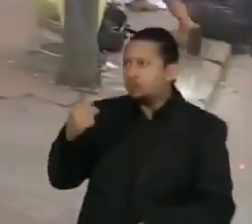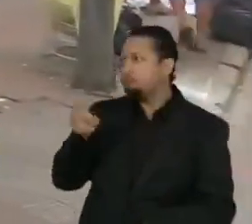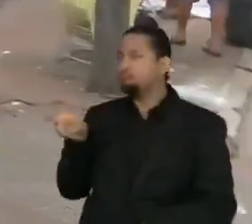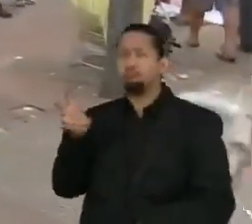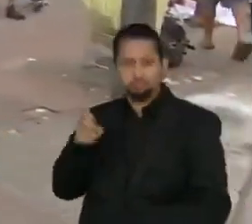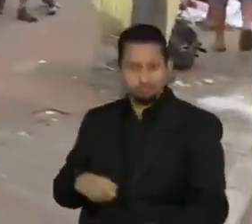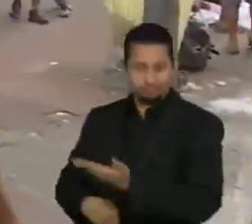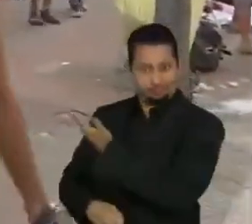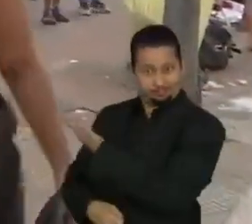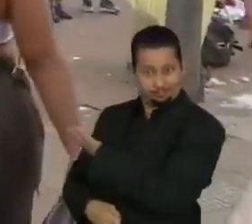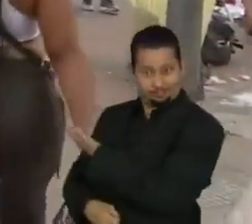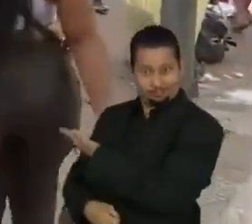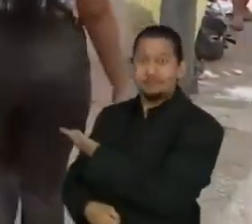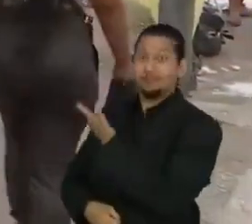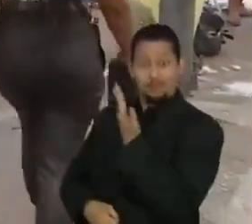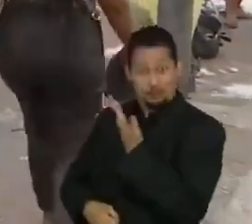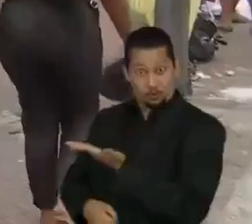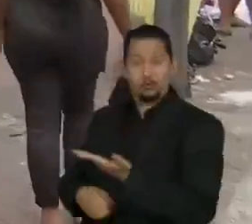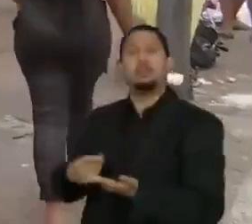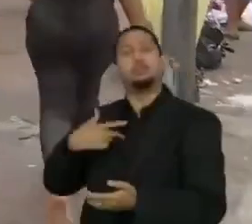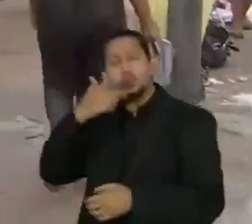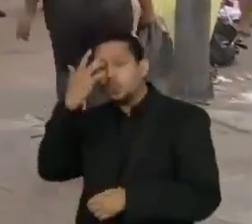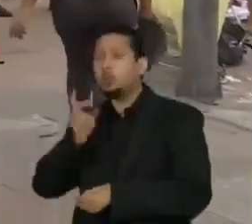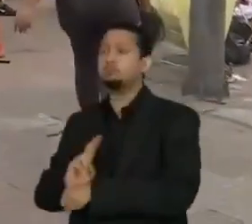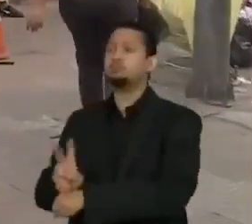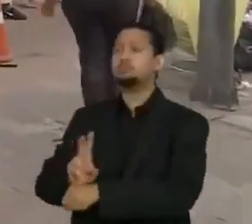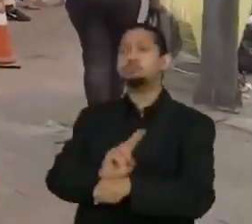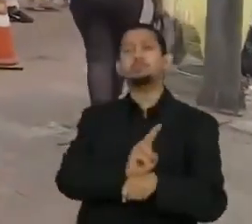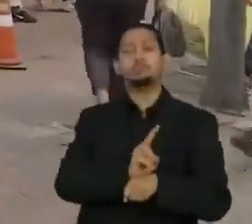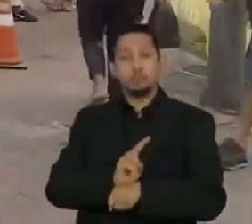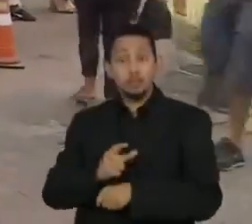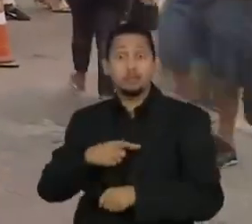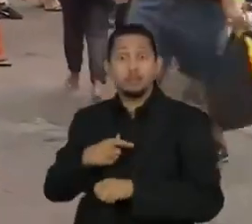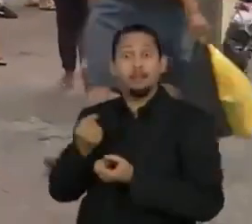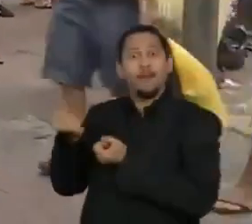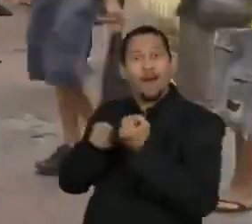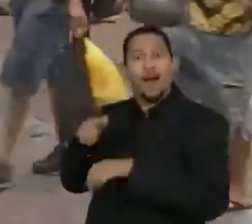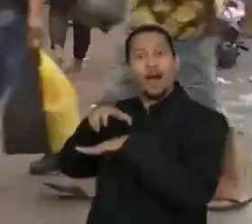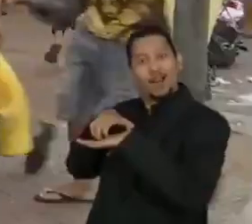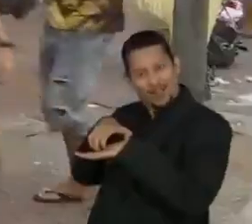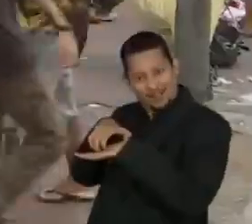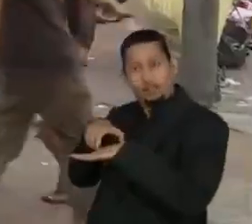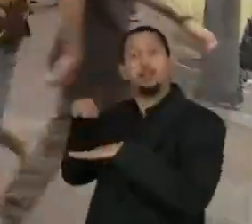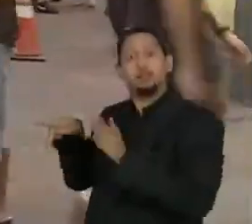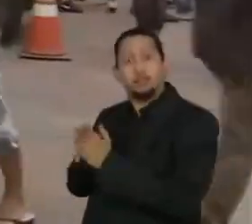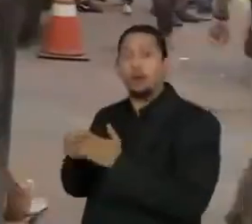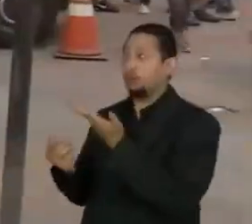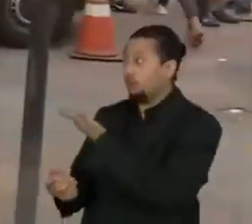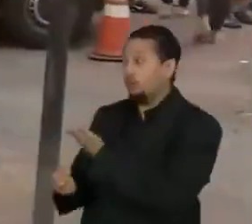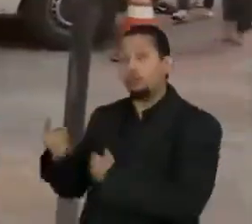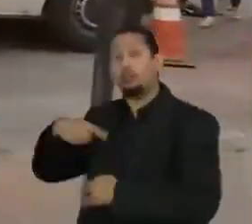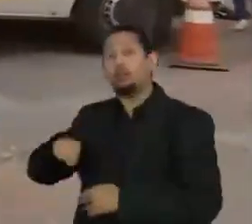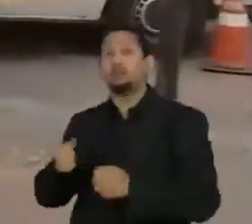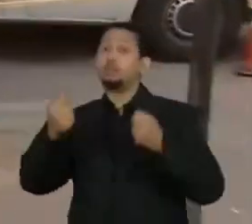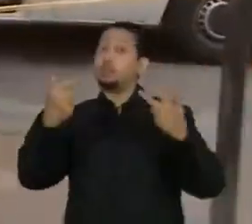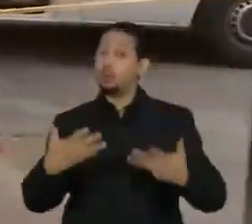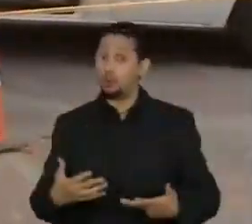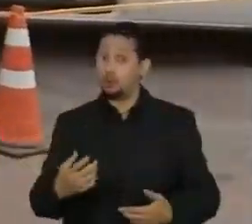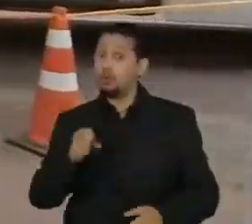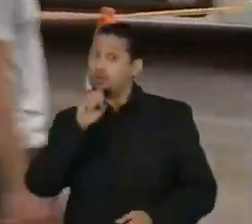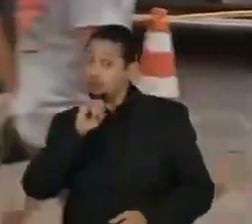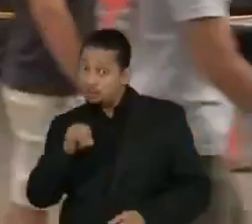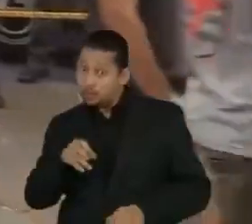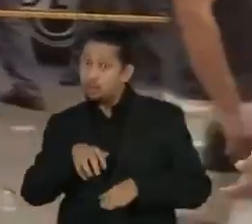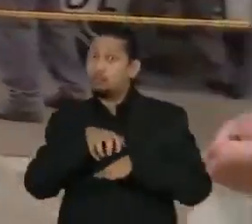na rua 25 de março, há gente circulando, também uma base comunitária móvel, e eles me disseram que a presença deles aqui